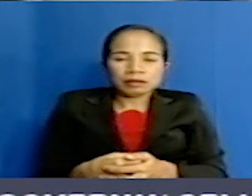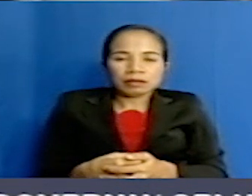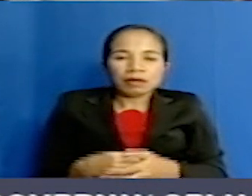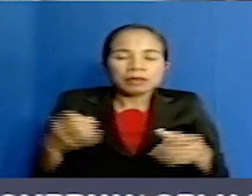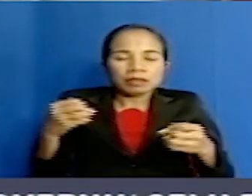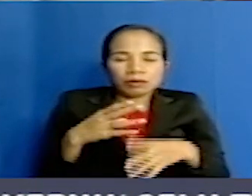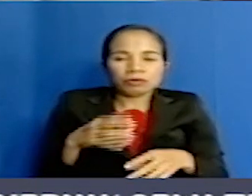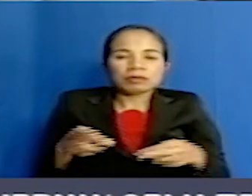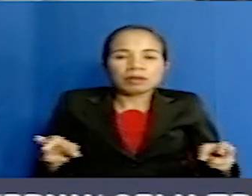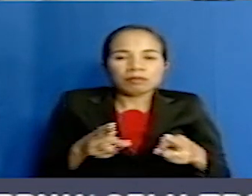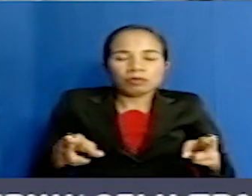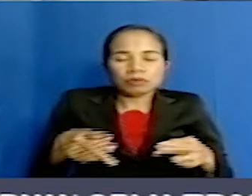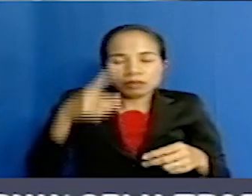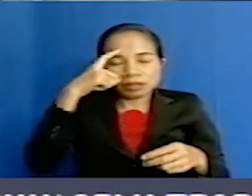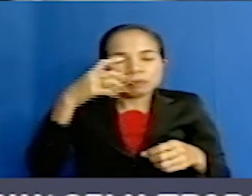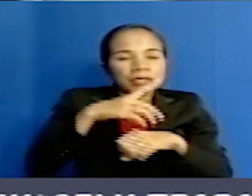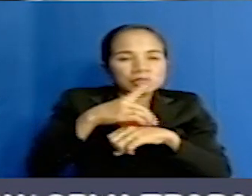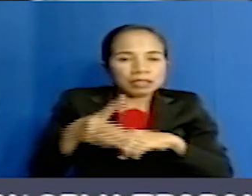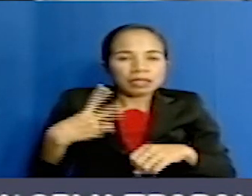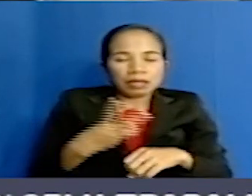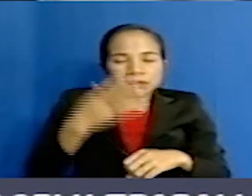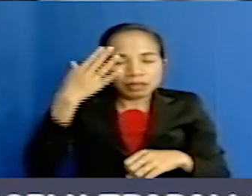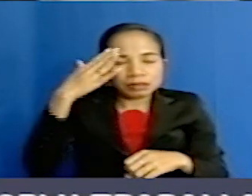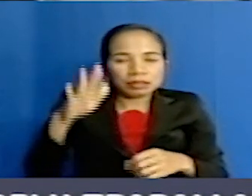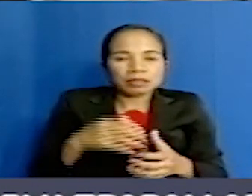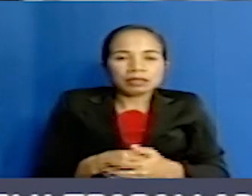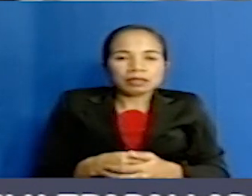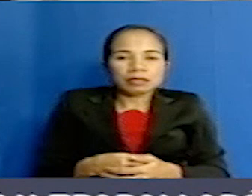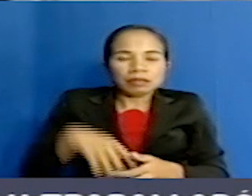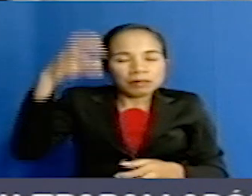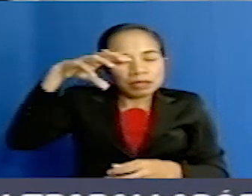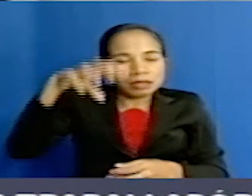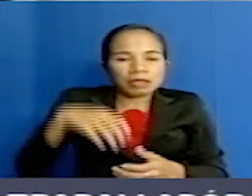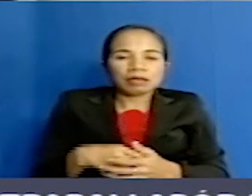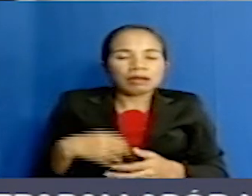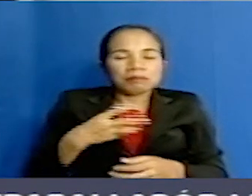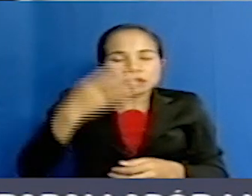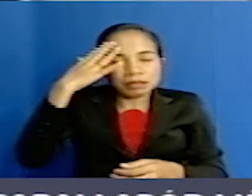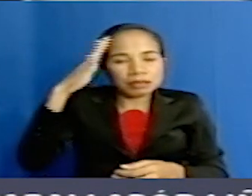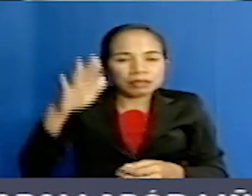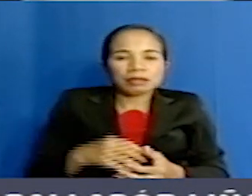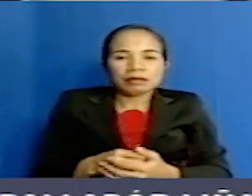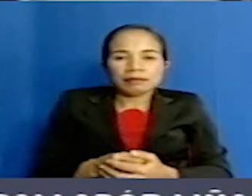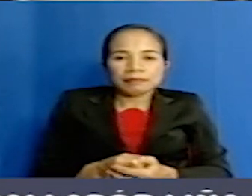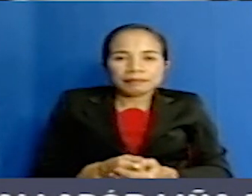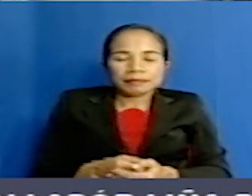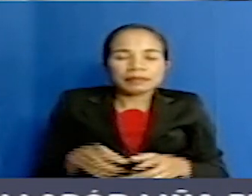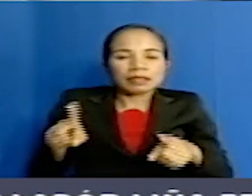ne ami la espera kata buat ne kalan tumai ami mos la hatene ne hanes